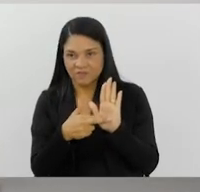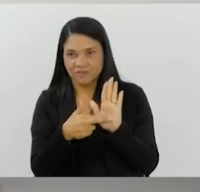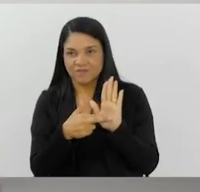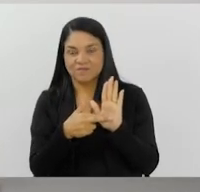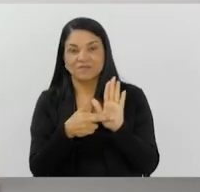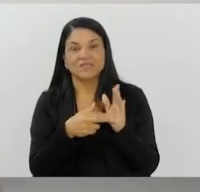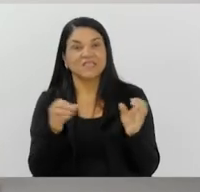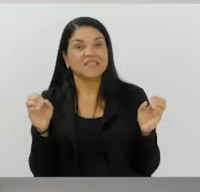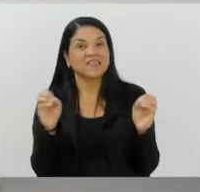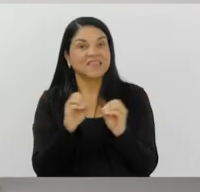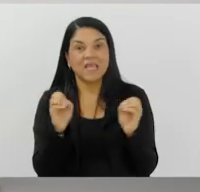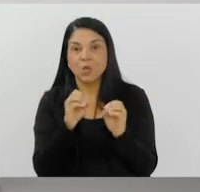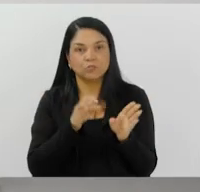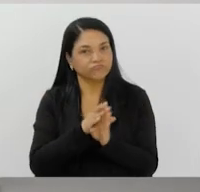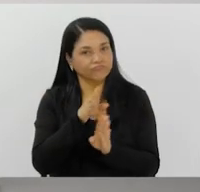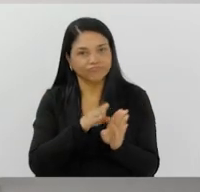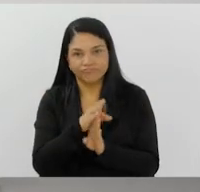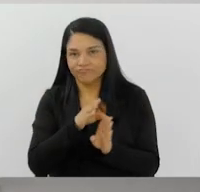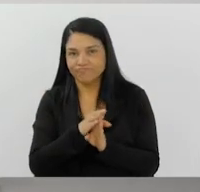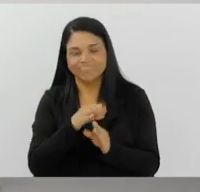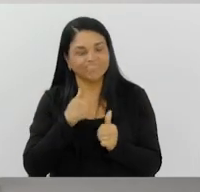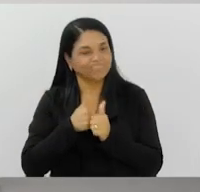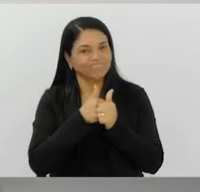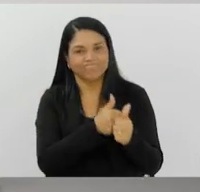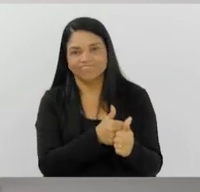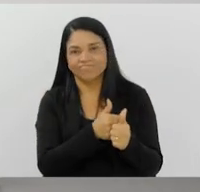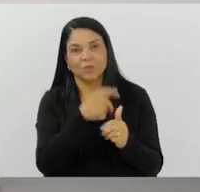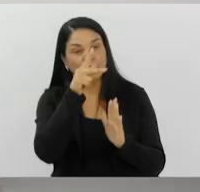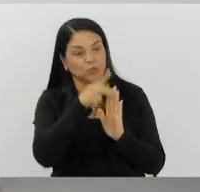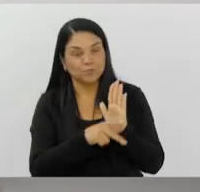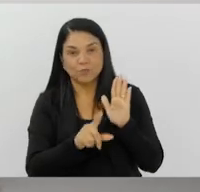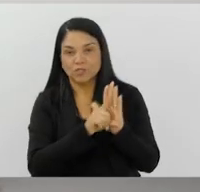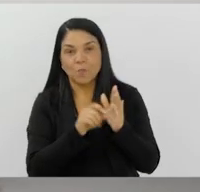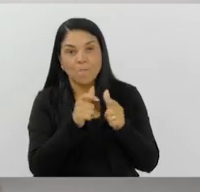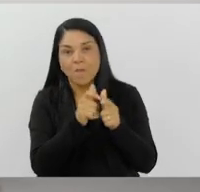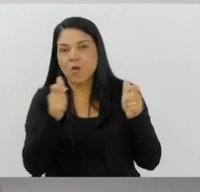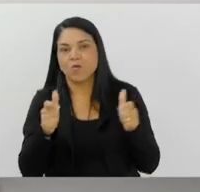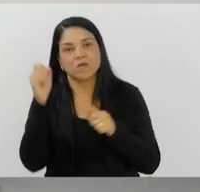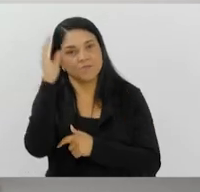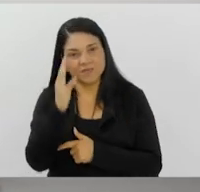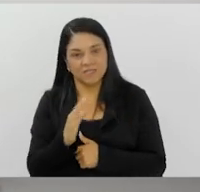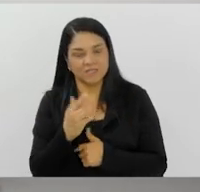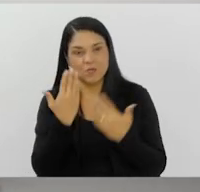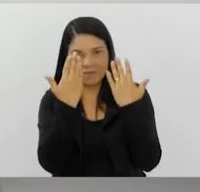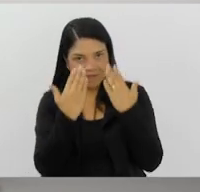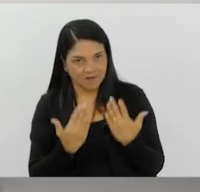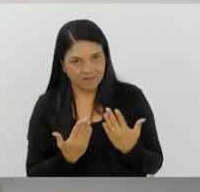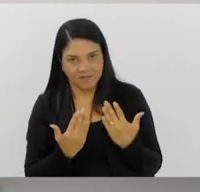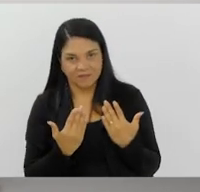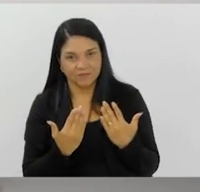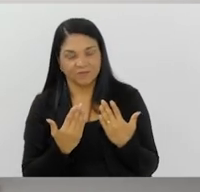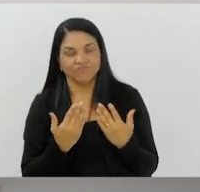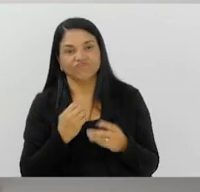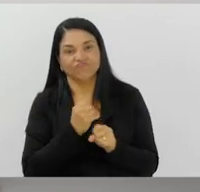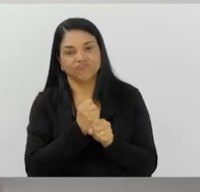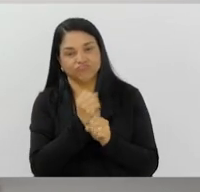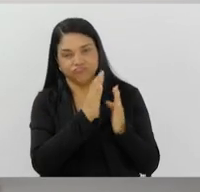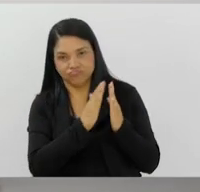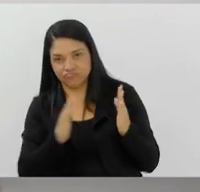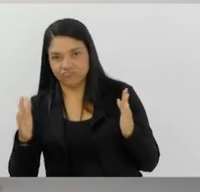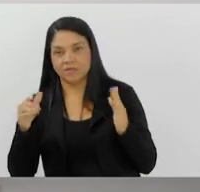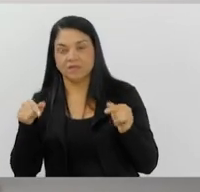eh recomendações é seguido pela maioria dos projetos que a gente tem ah analisado eh nesses anos né e o